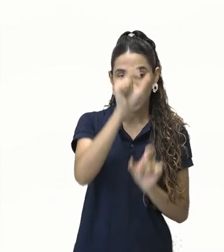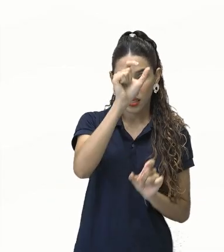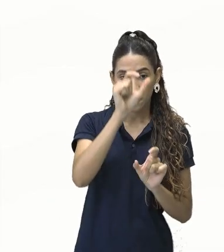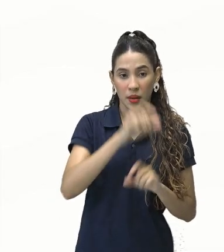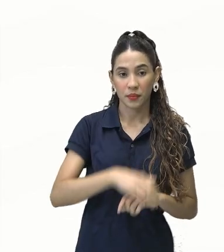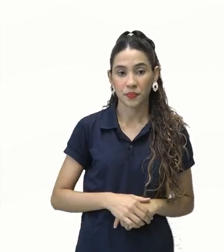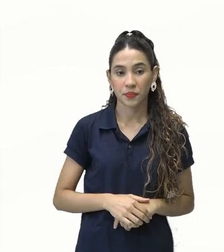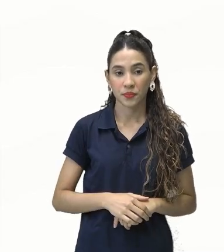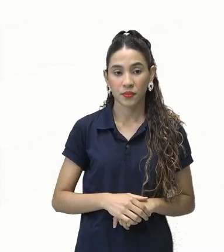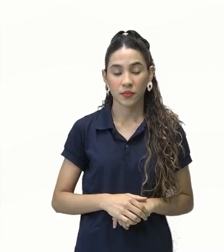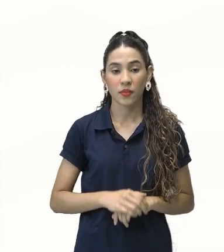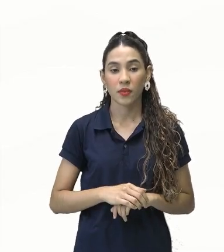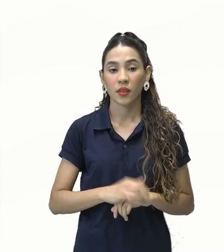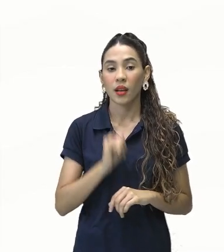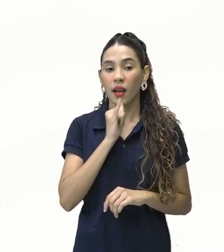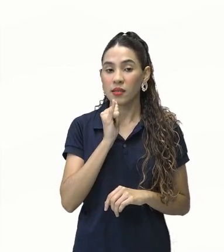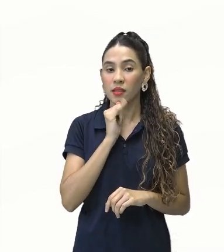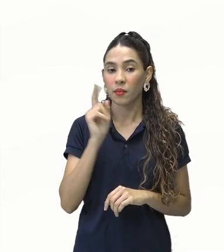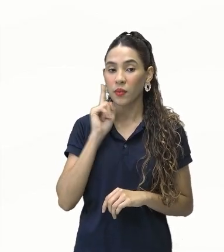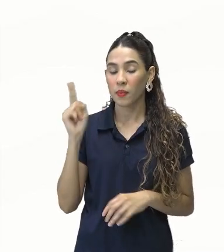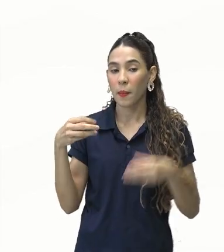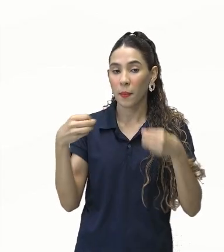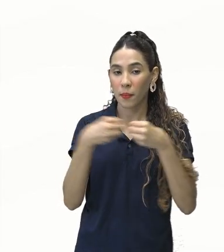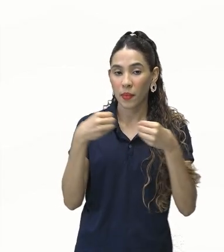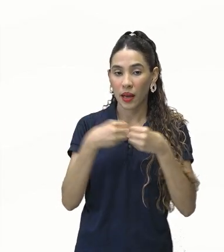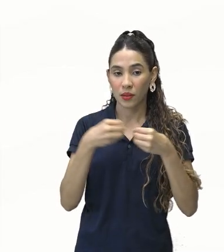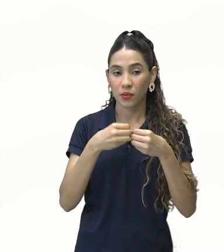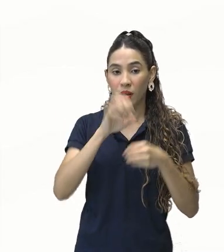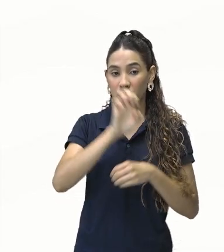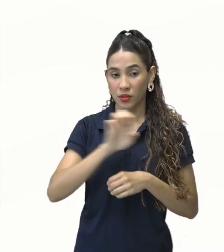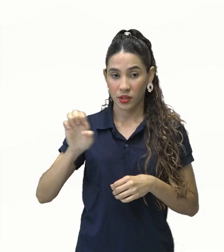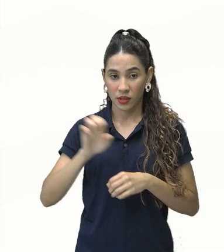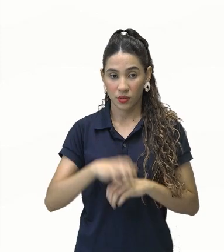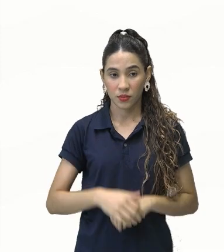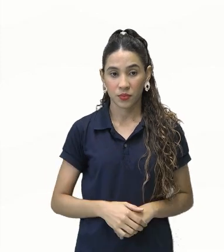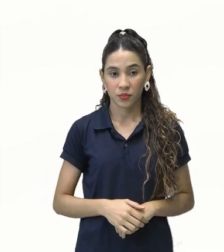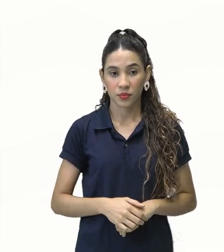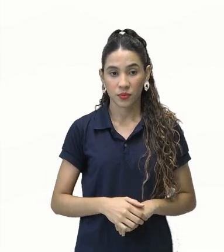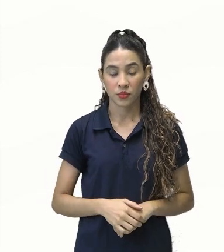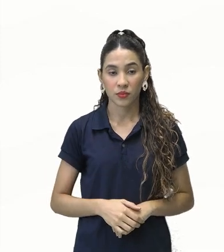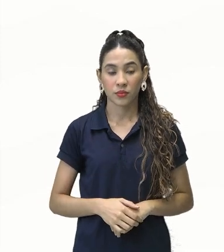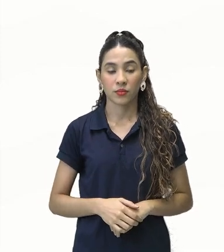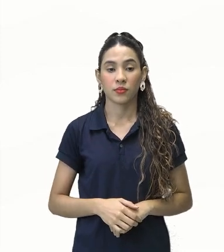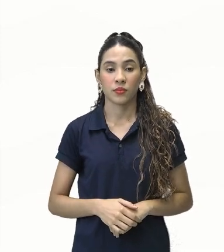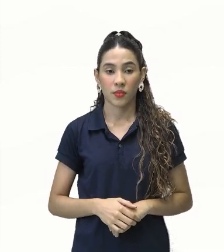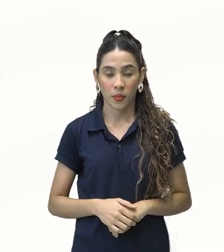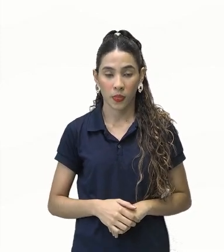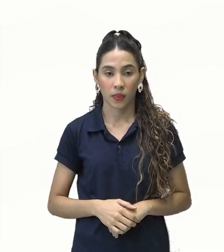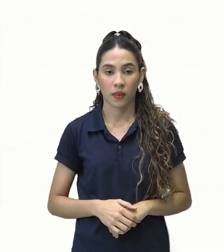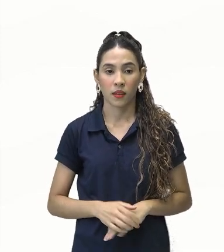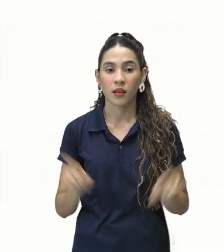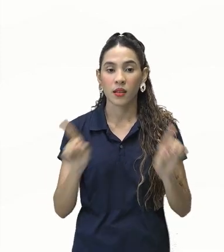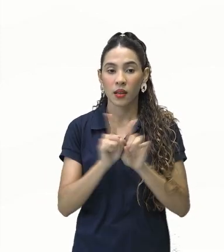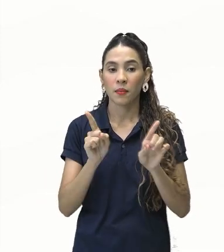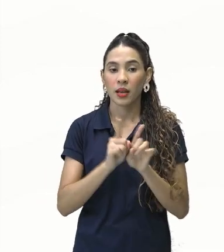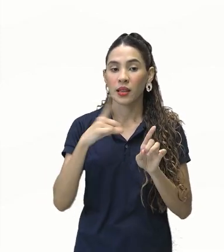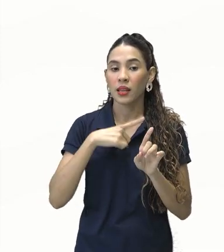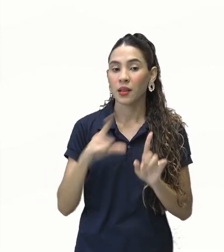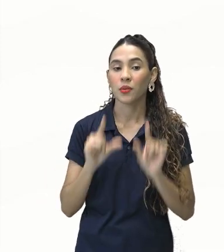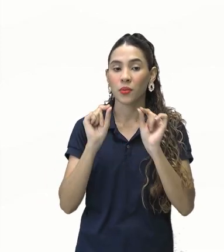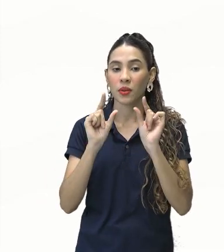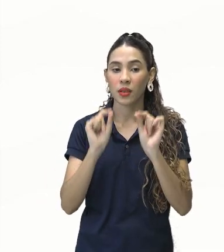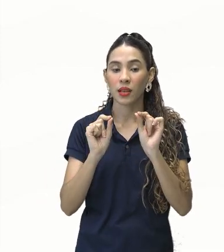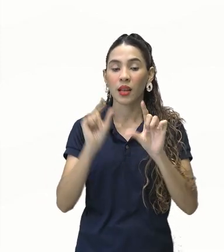cima, tá? Aqui ao lado esquerdo. E também temos as